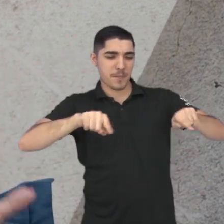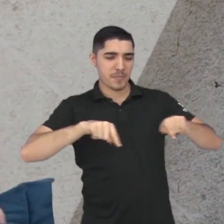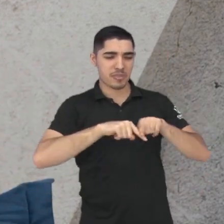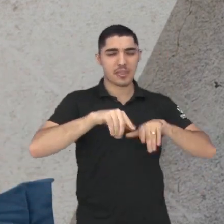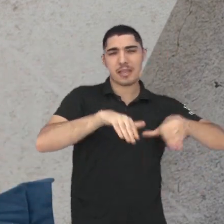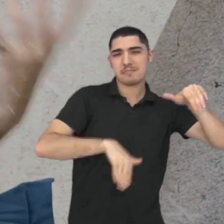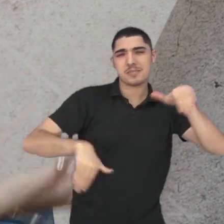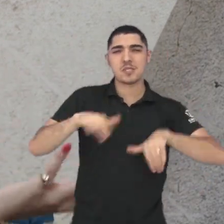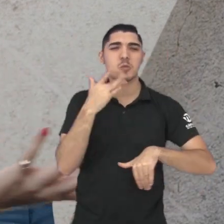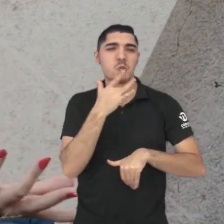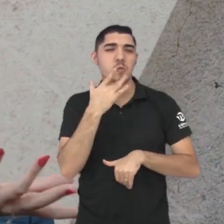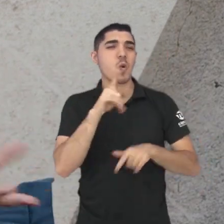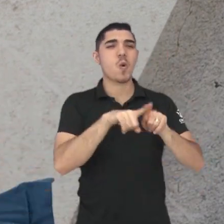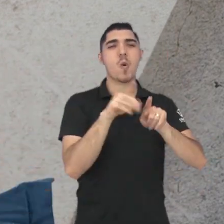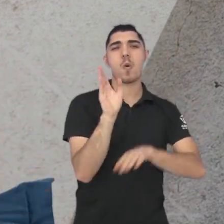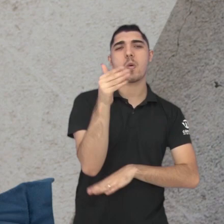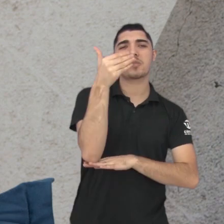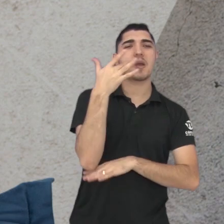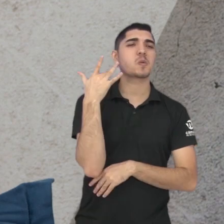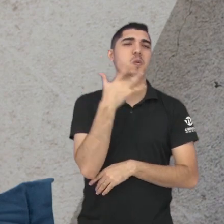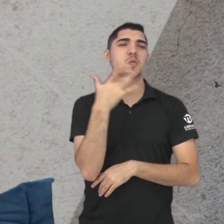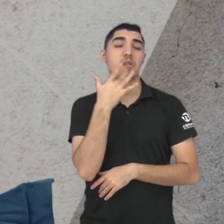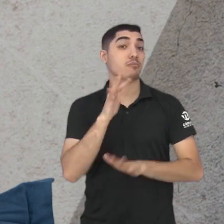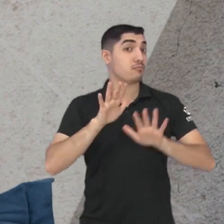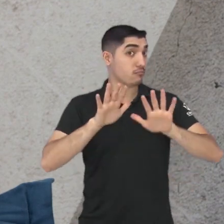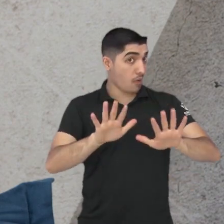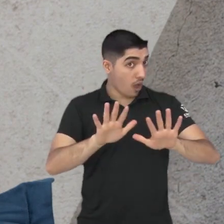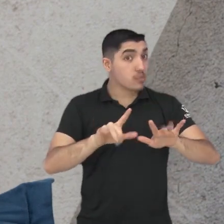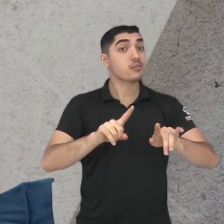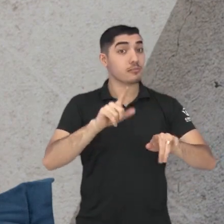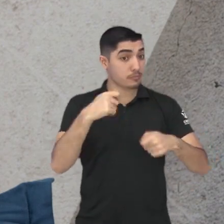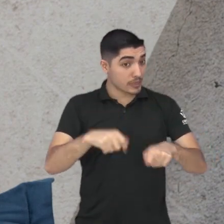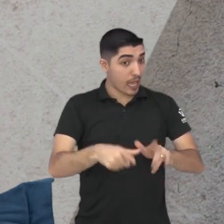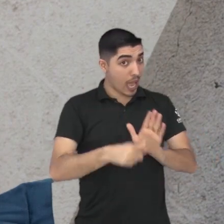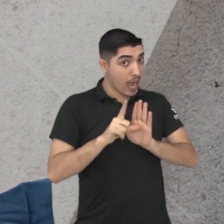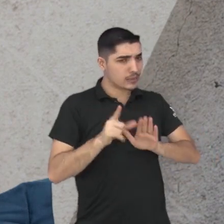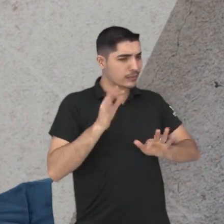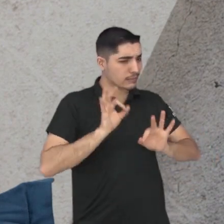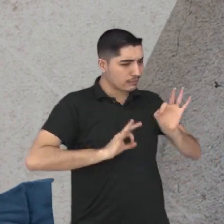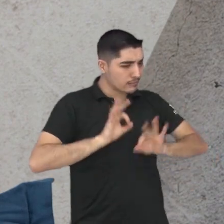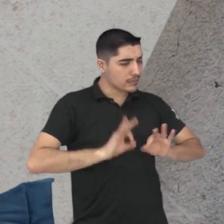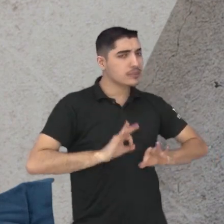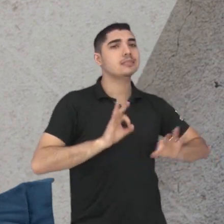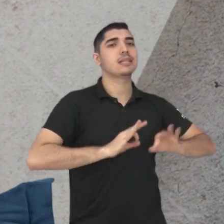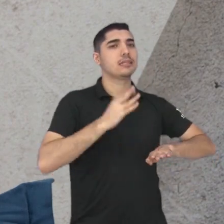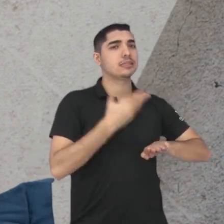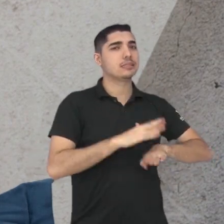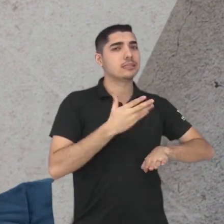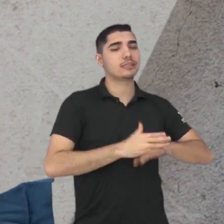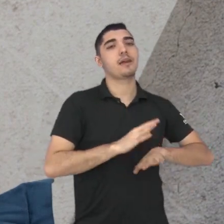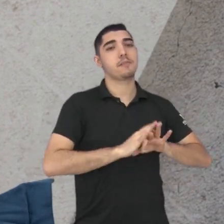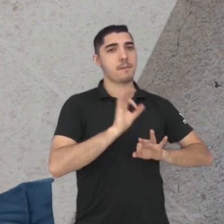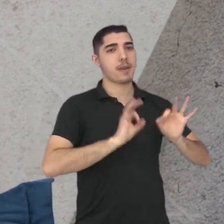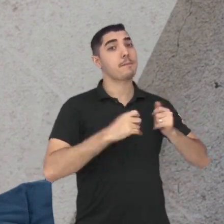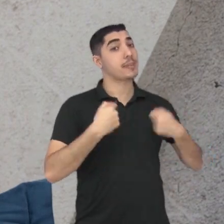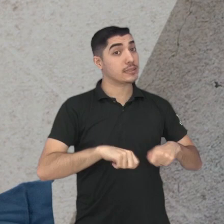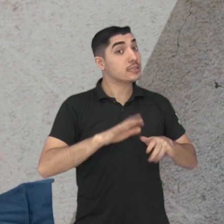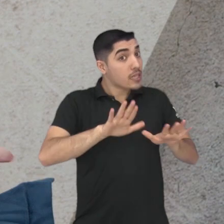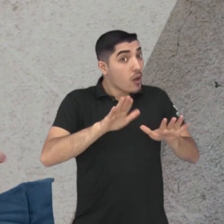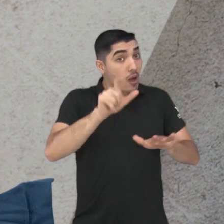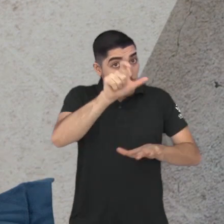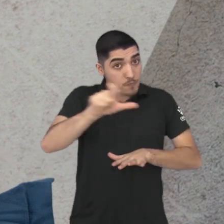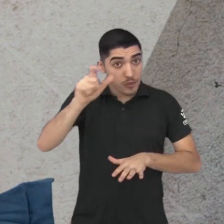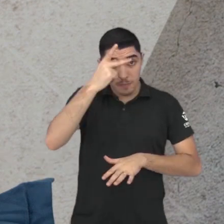para uma piscina, está num hotel maravilhoso, eles não conseguem às vezes dimensionar que tem muito preparo. Então isso é uma coisa que a gente precisa deixar